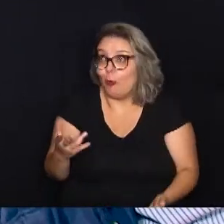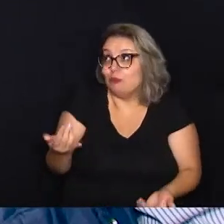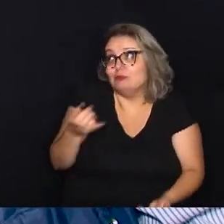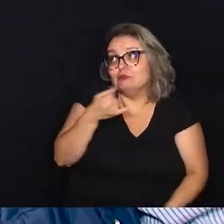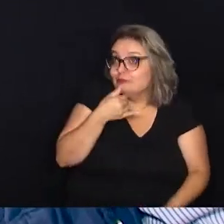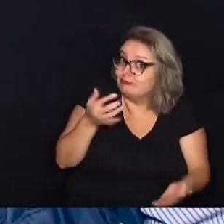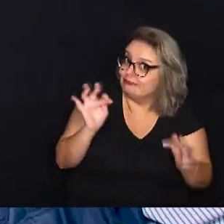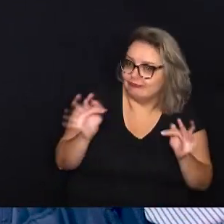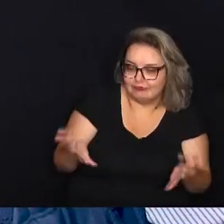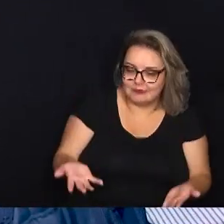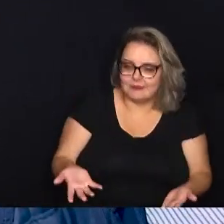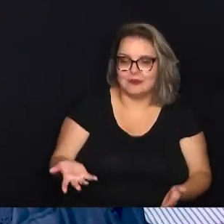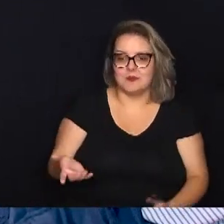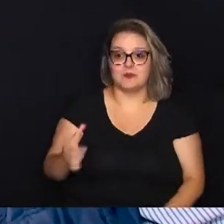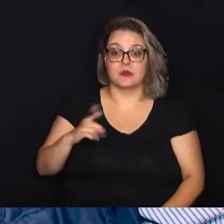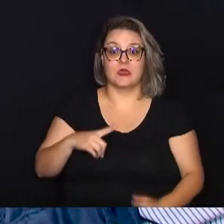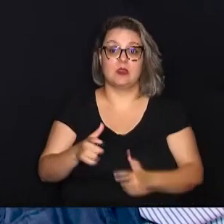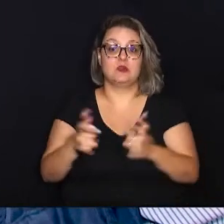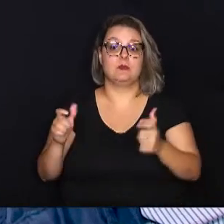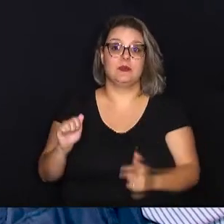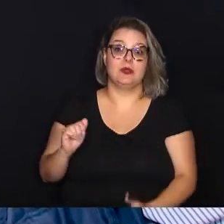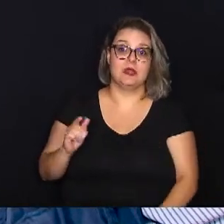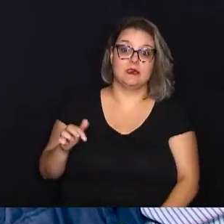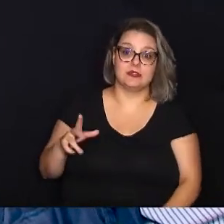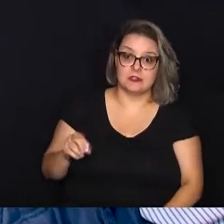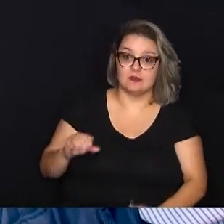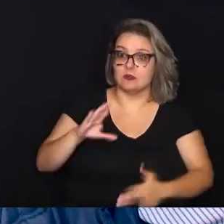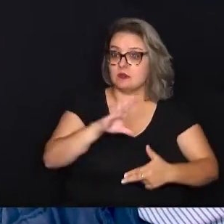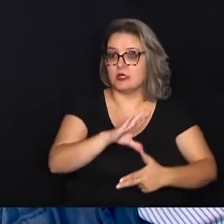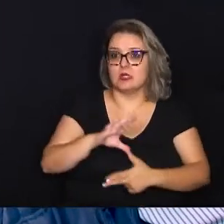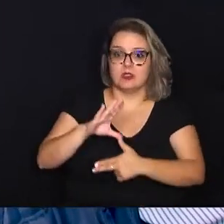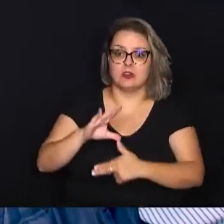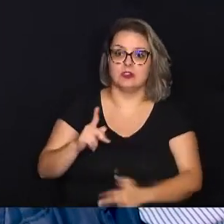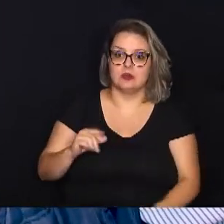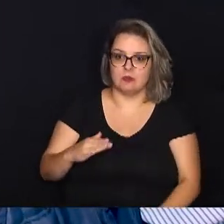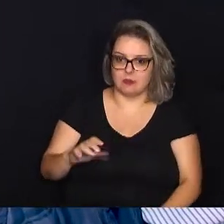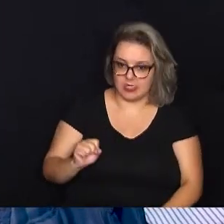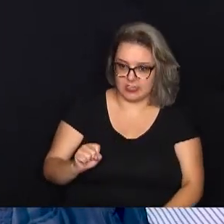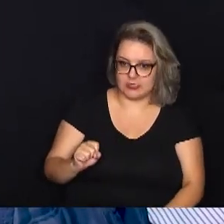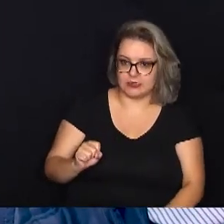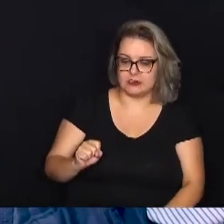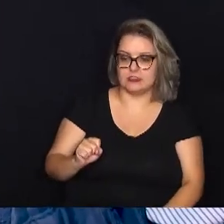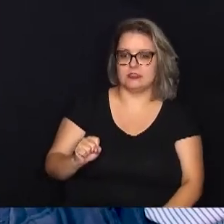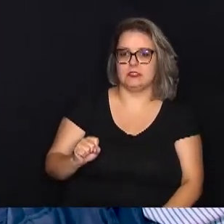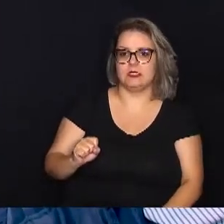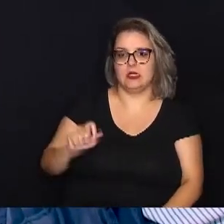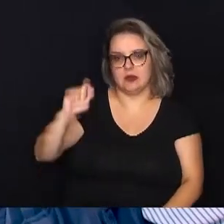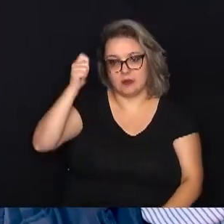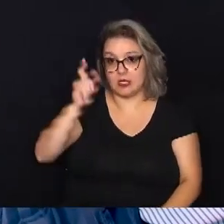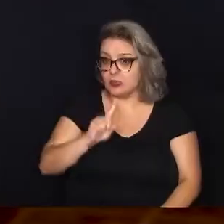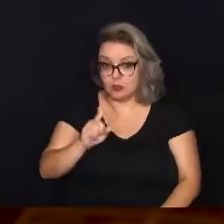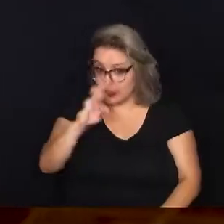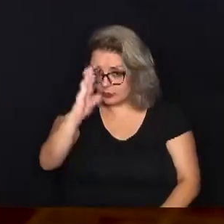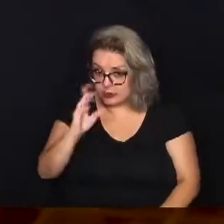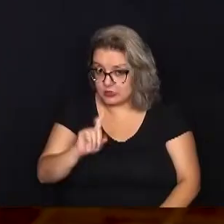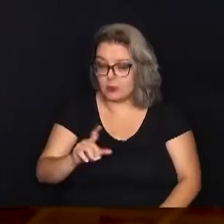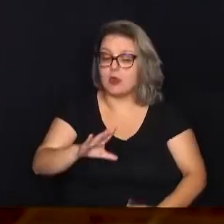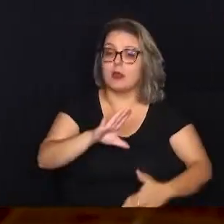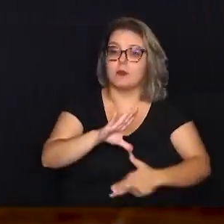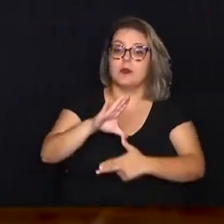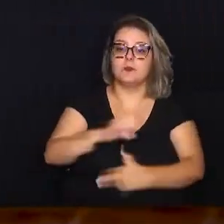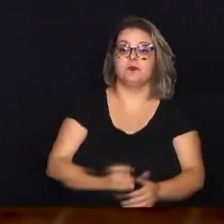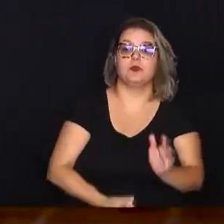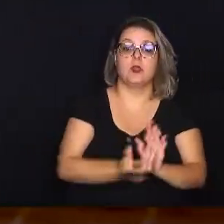infelizmente ou infelizmente, nós temos o maior acervo da América Latina em peças africanas. Não é do Brasil, não. É da América Latina. O